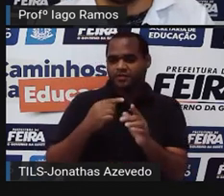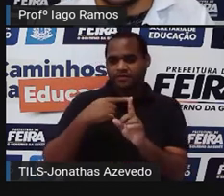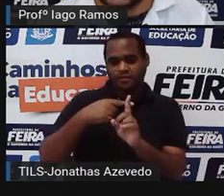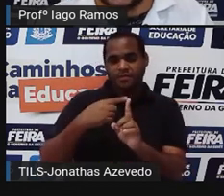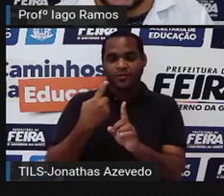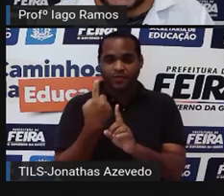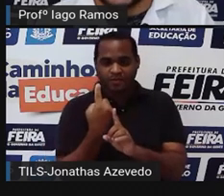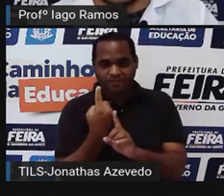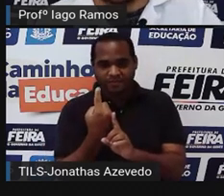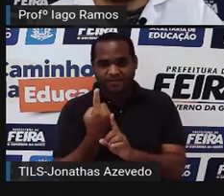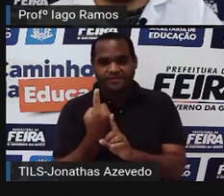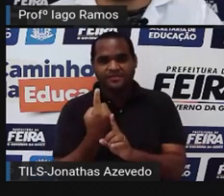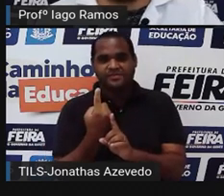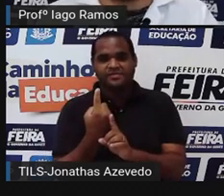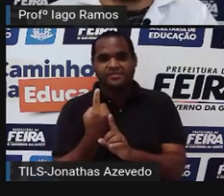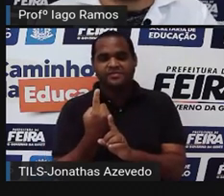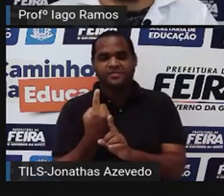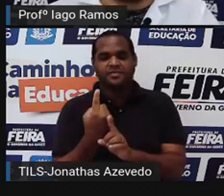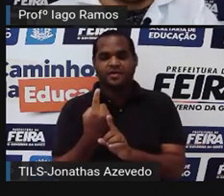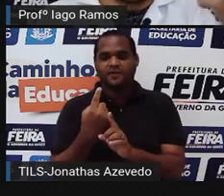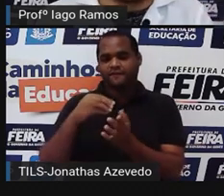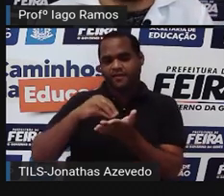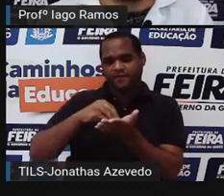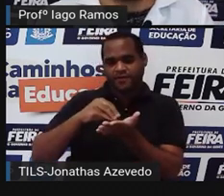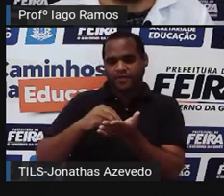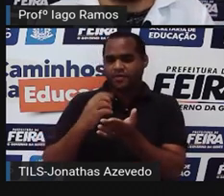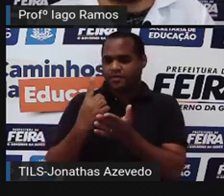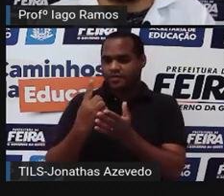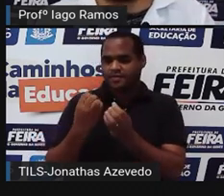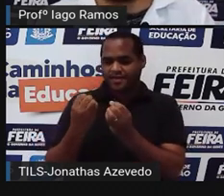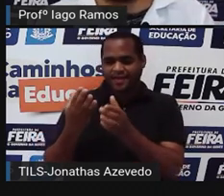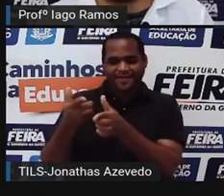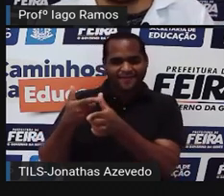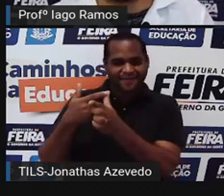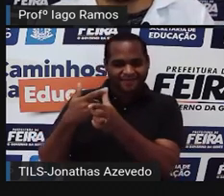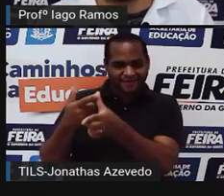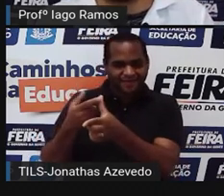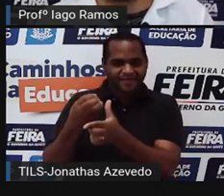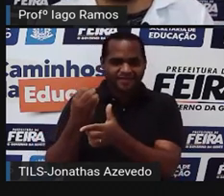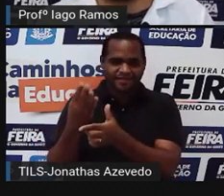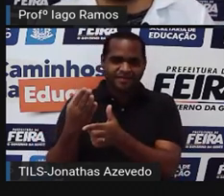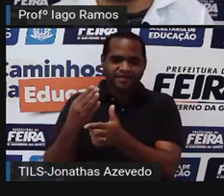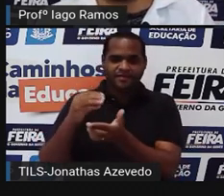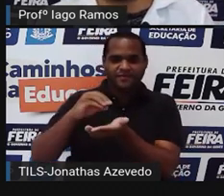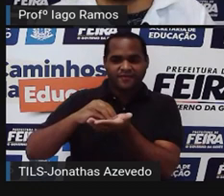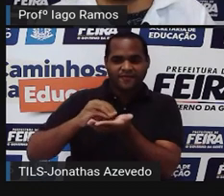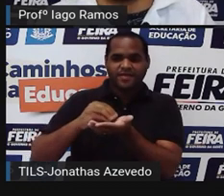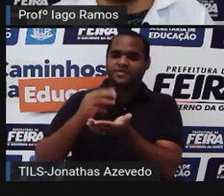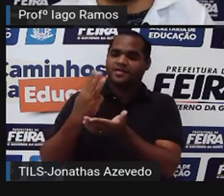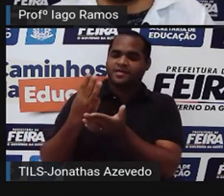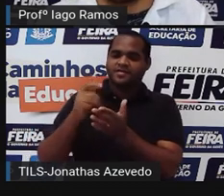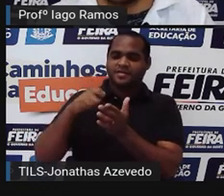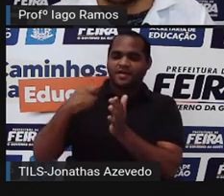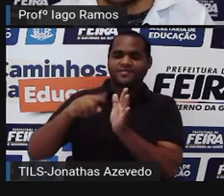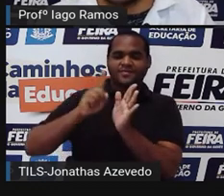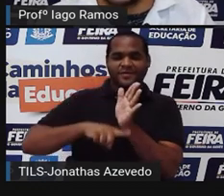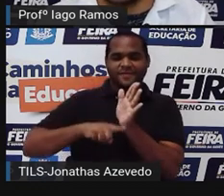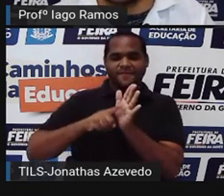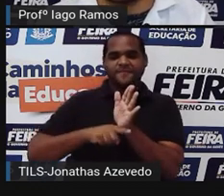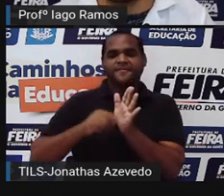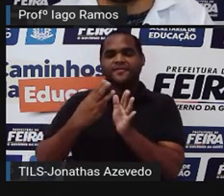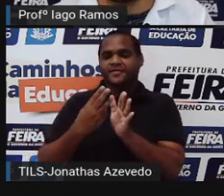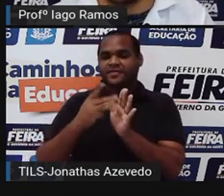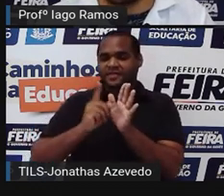com 1, devo 4, só que eu só tenho 1 para pagar, fico devendo 3, é 3 negativo. E esse